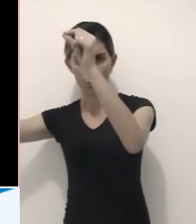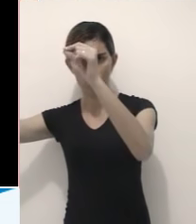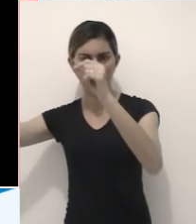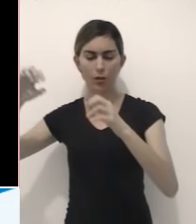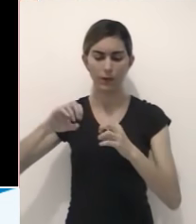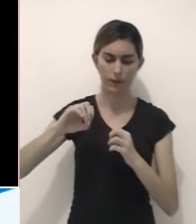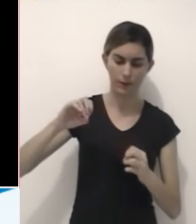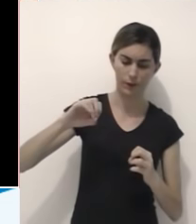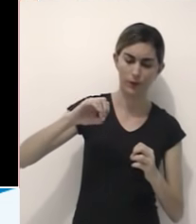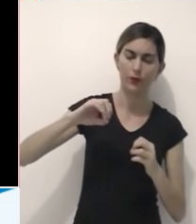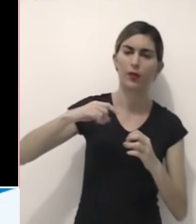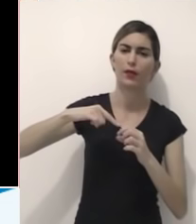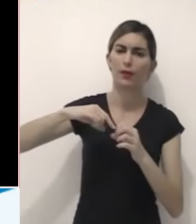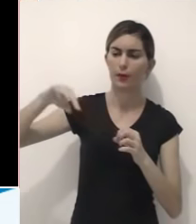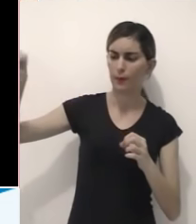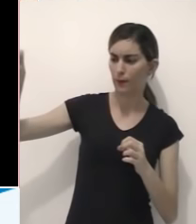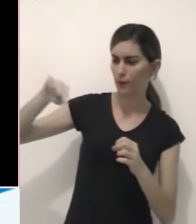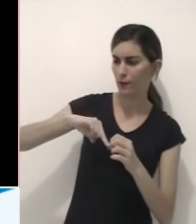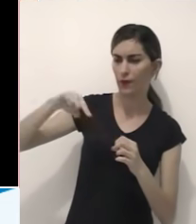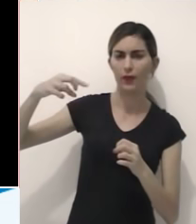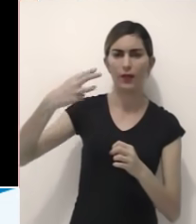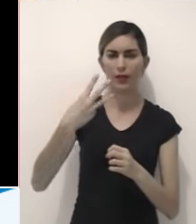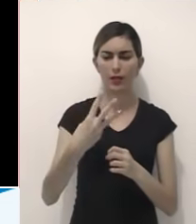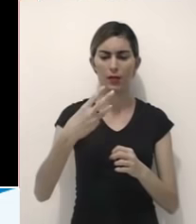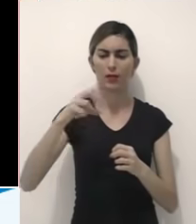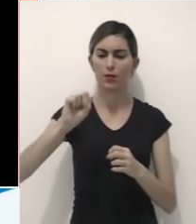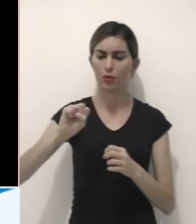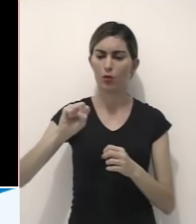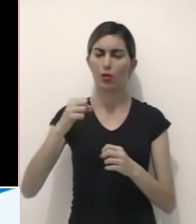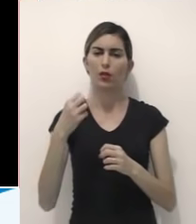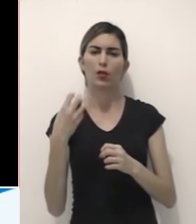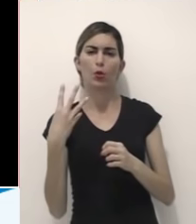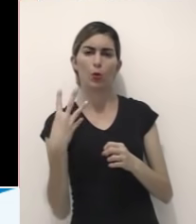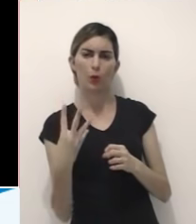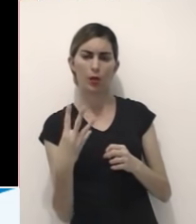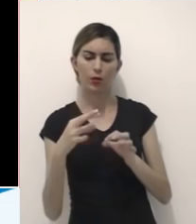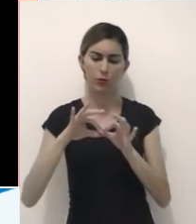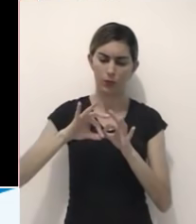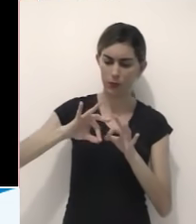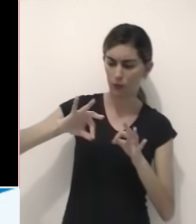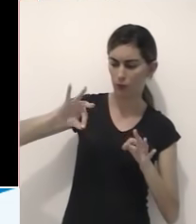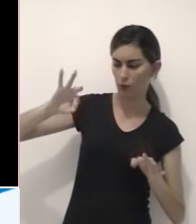a Lua. A Lua fica a uma média de